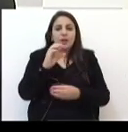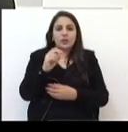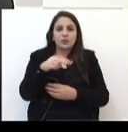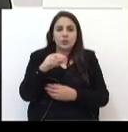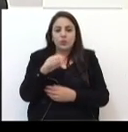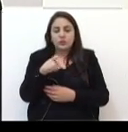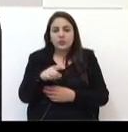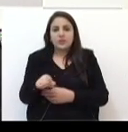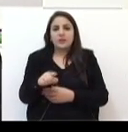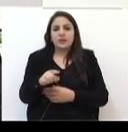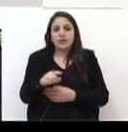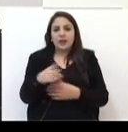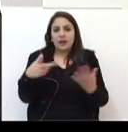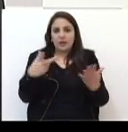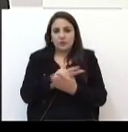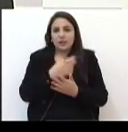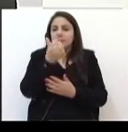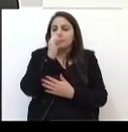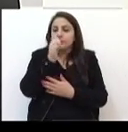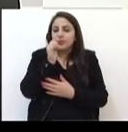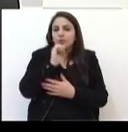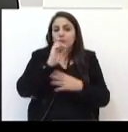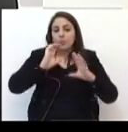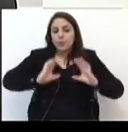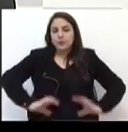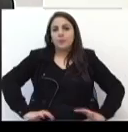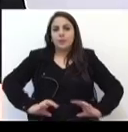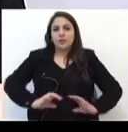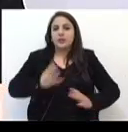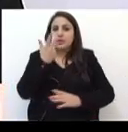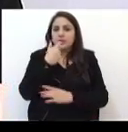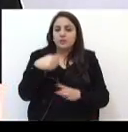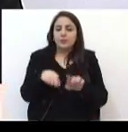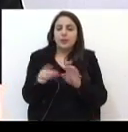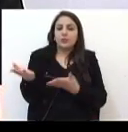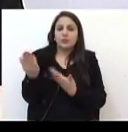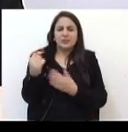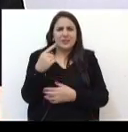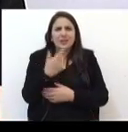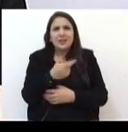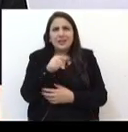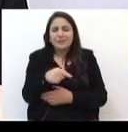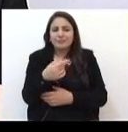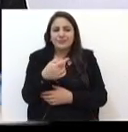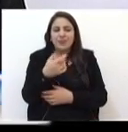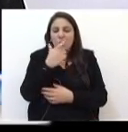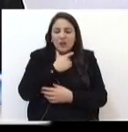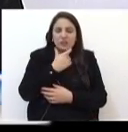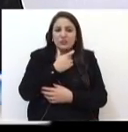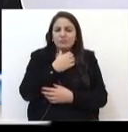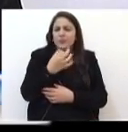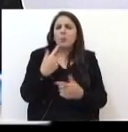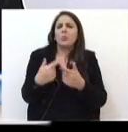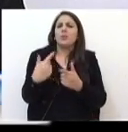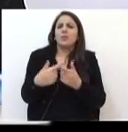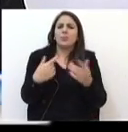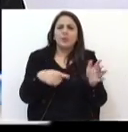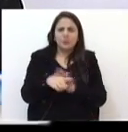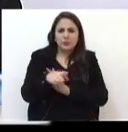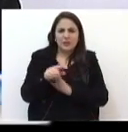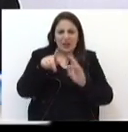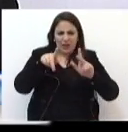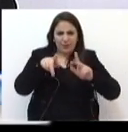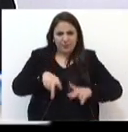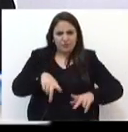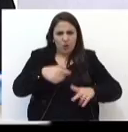a bebida causa no comportamento, sobretudo de crianças e adolescentes. Isso é uma aberração, porque eu pergunto, e